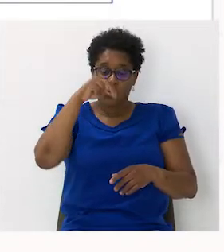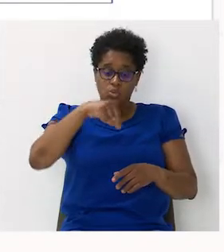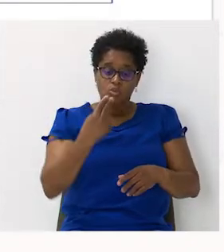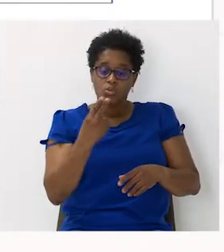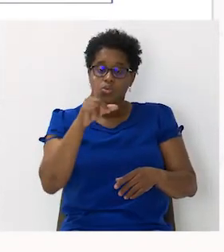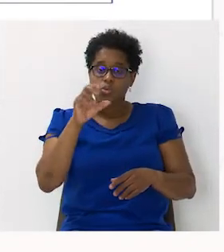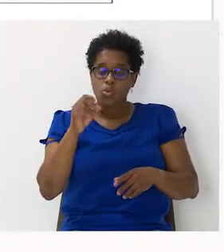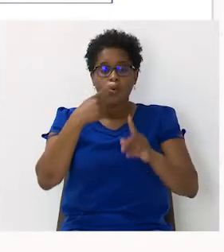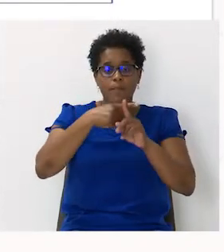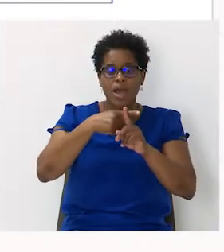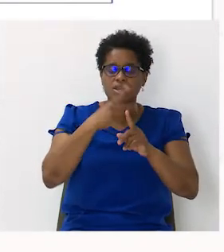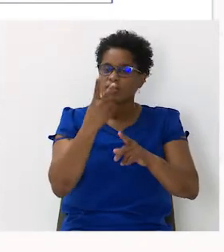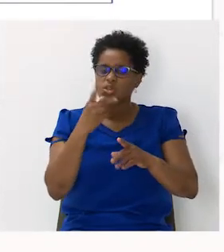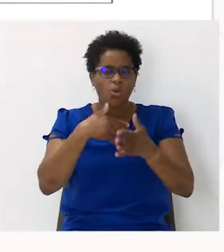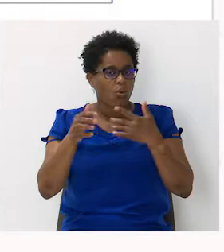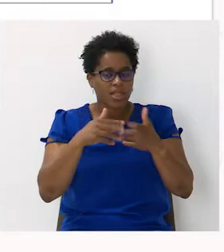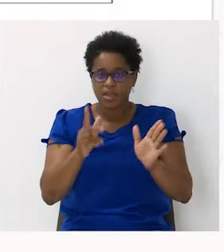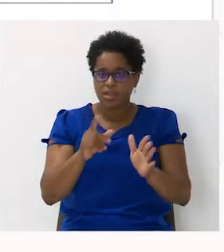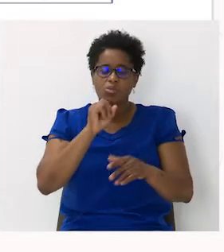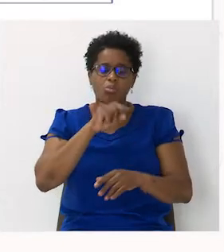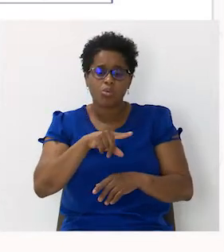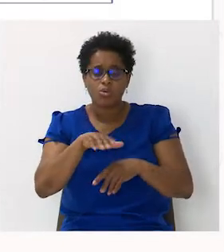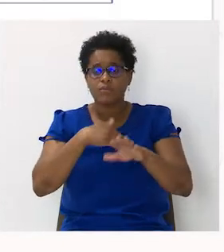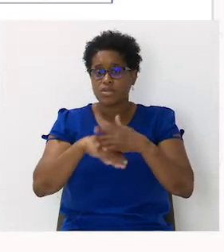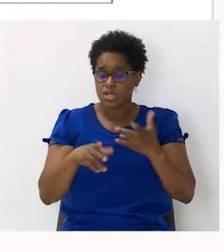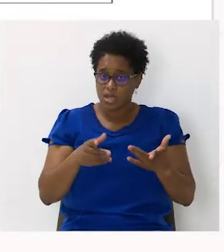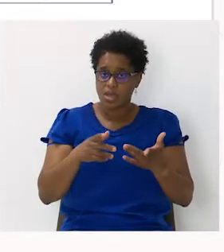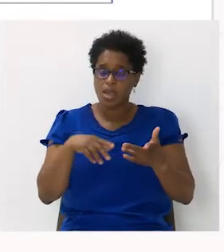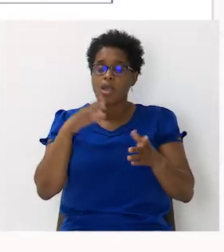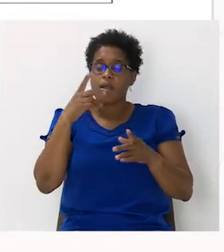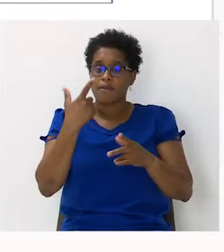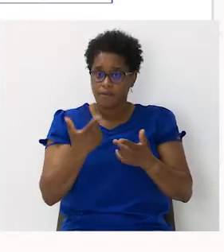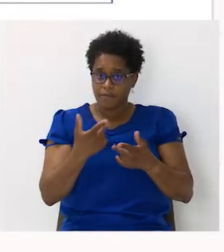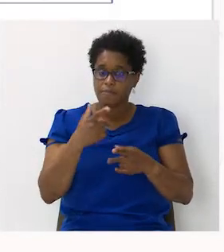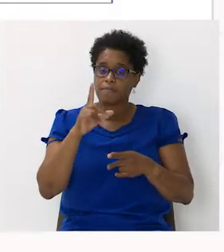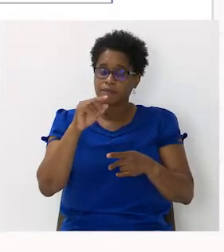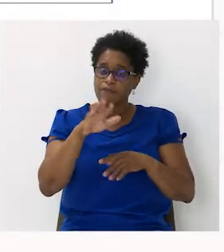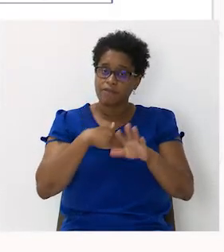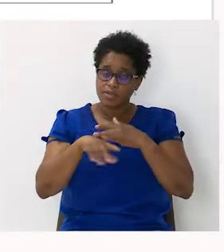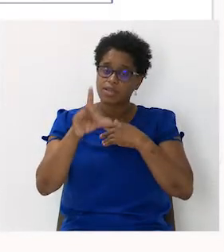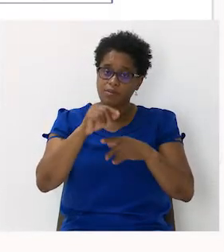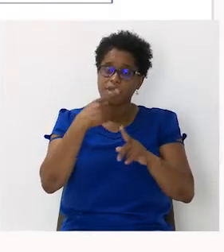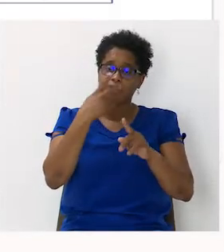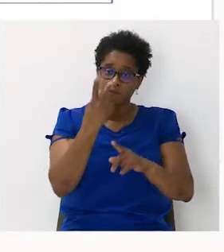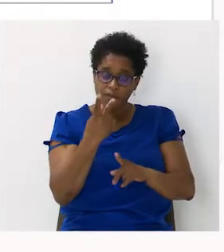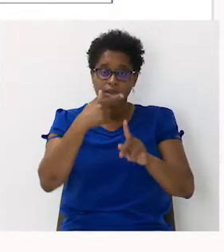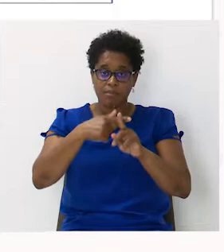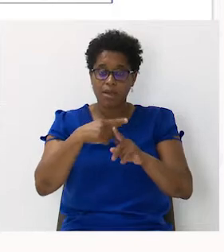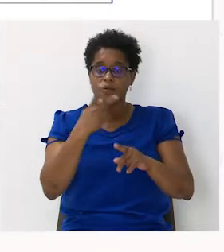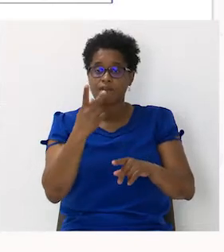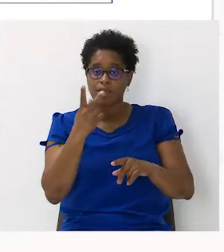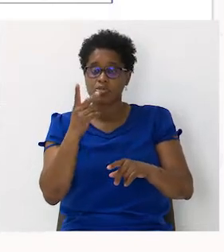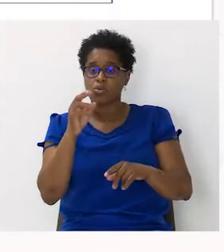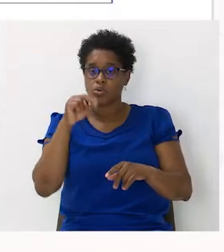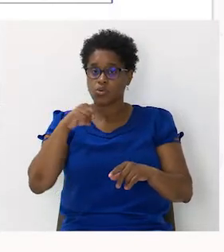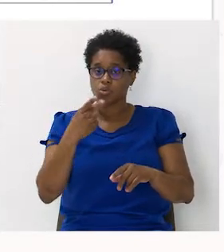qualquer, podemos fazer também V mais o vetor nulo, sempre dá o vetor. Ou seja, se eu somar um